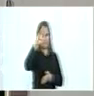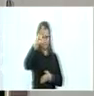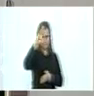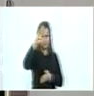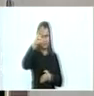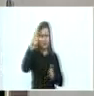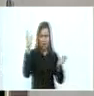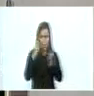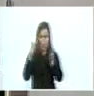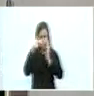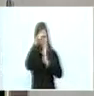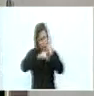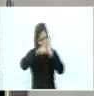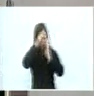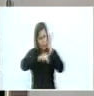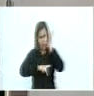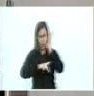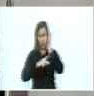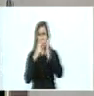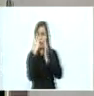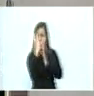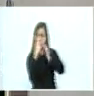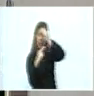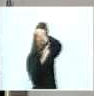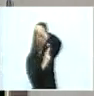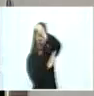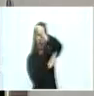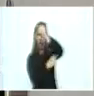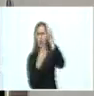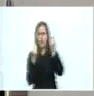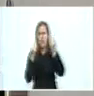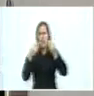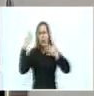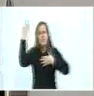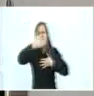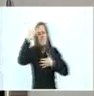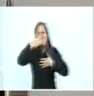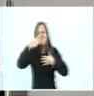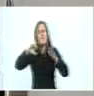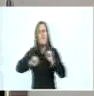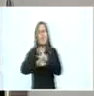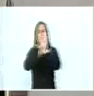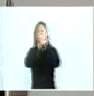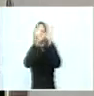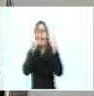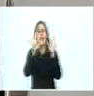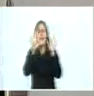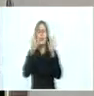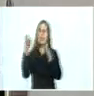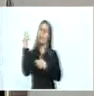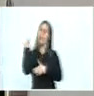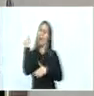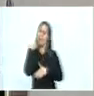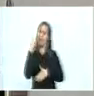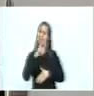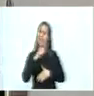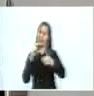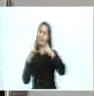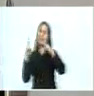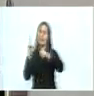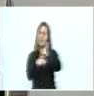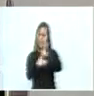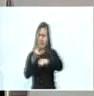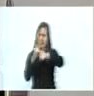pelo menos nesse projeto aqui dessas duas pontes, muita transparência. No passado, nós tivemos em Viçosa uma ponte aqui